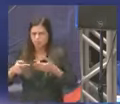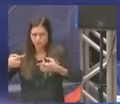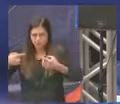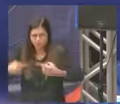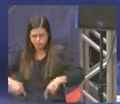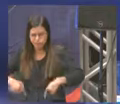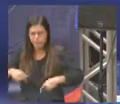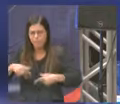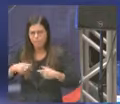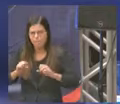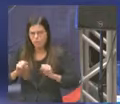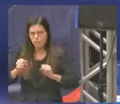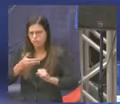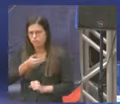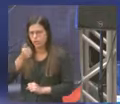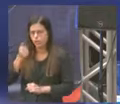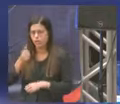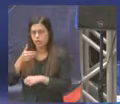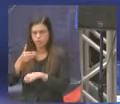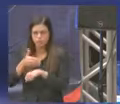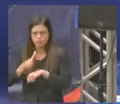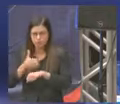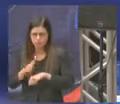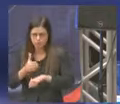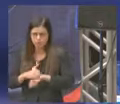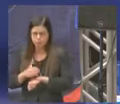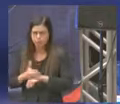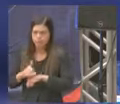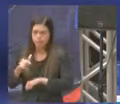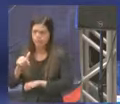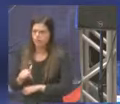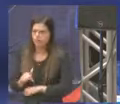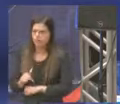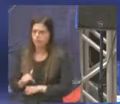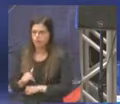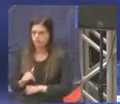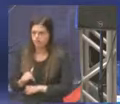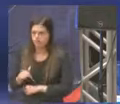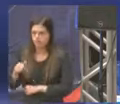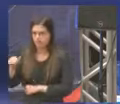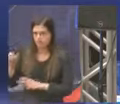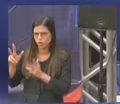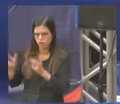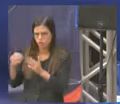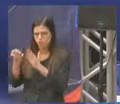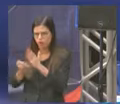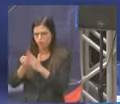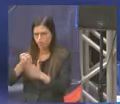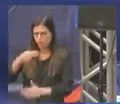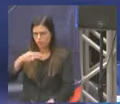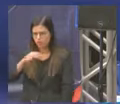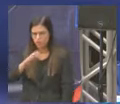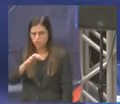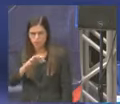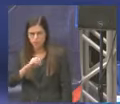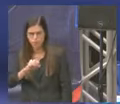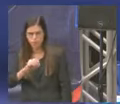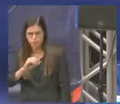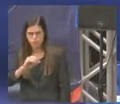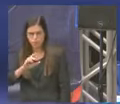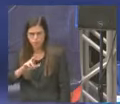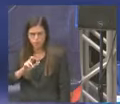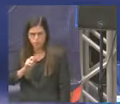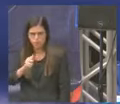por práticas que talvez passem por aquilo que a MentorRap fez, né? Que é levar isso